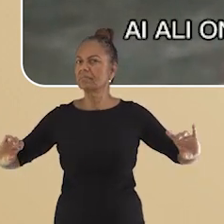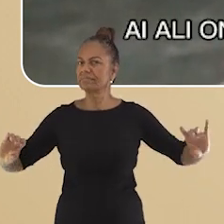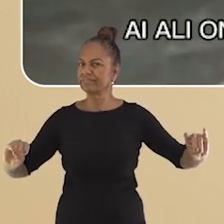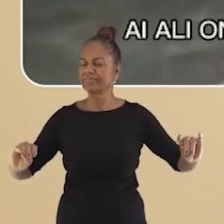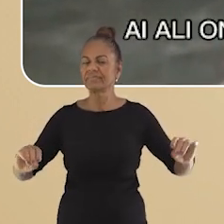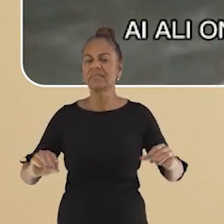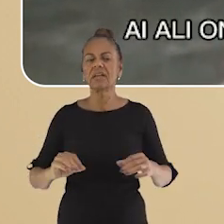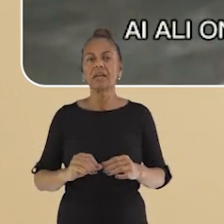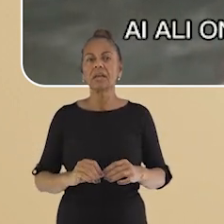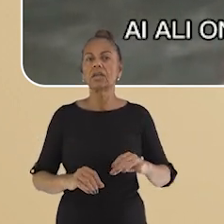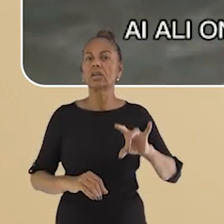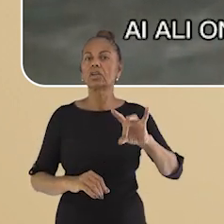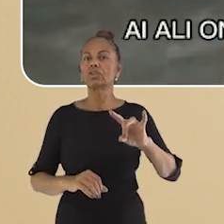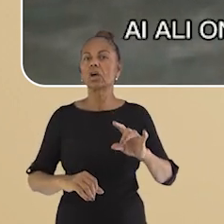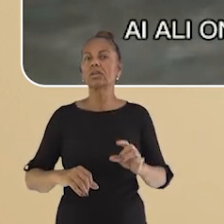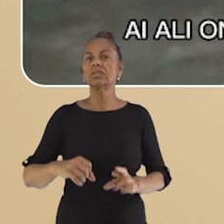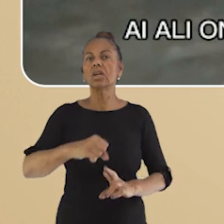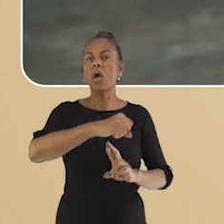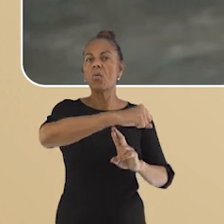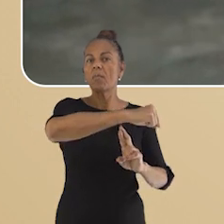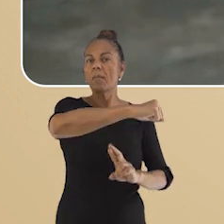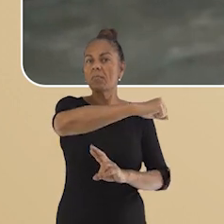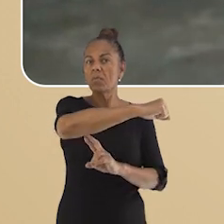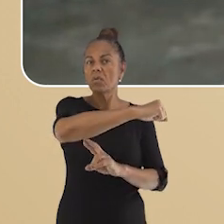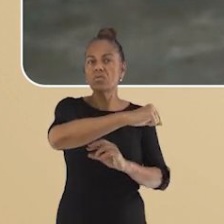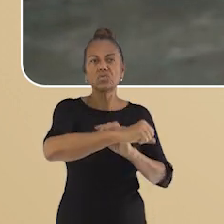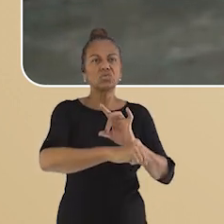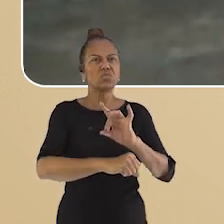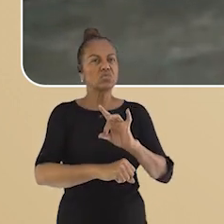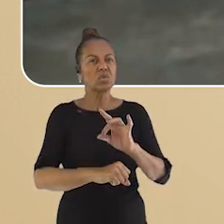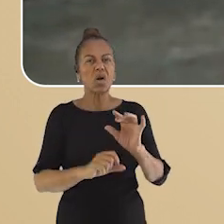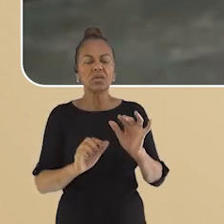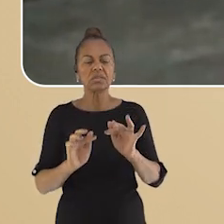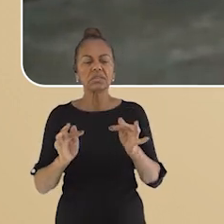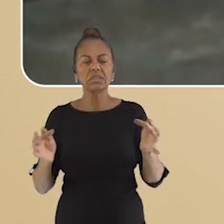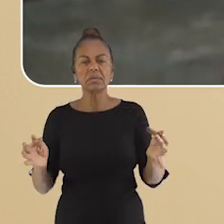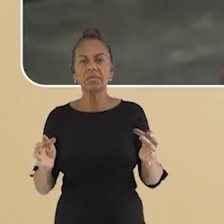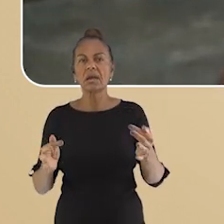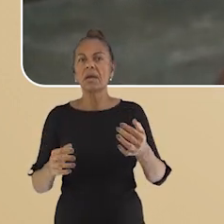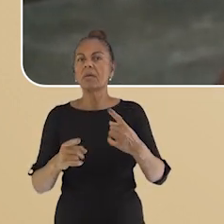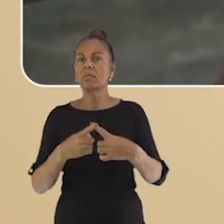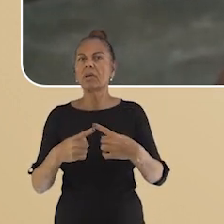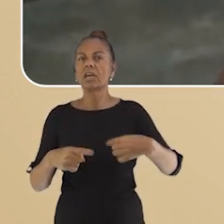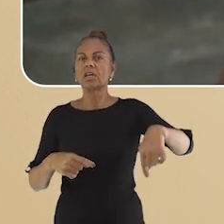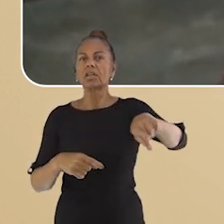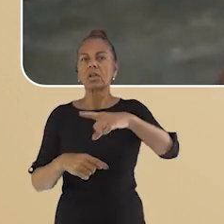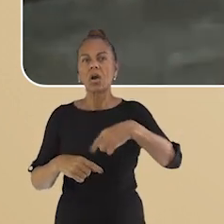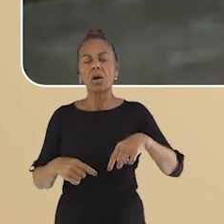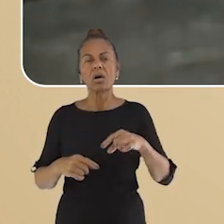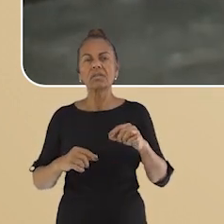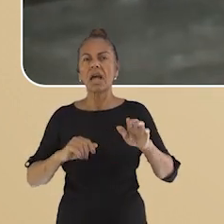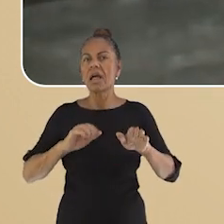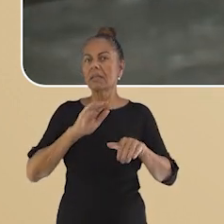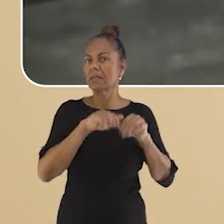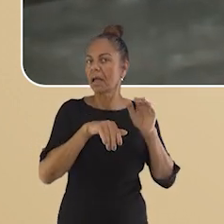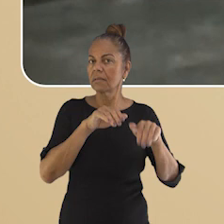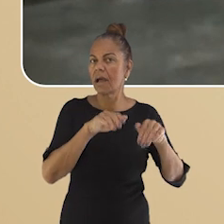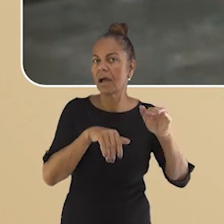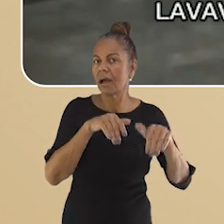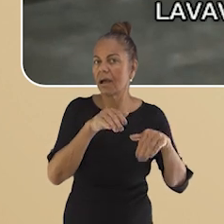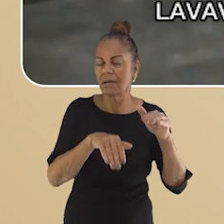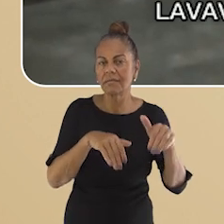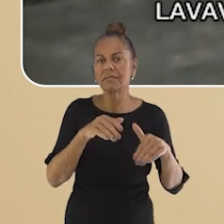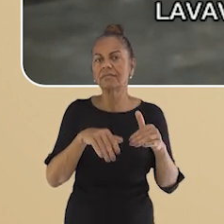rio mesmo, a gente atravessava nadando. Pegar caranguejo. Caranguejão. Nós lavava roupa